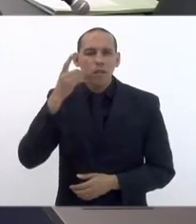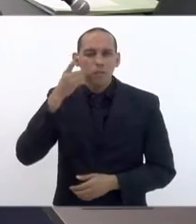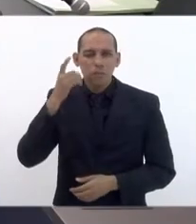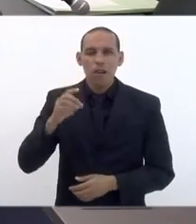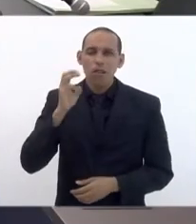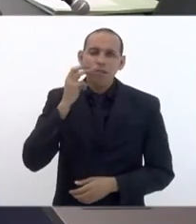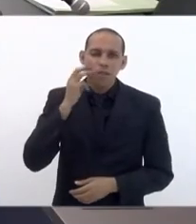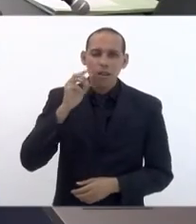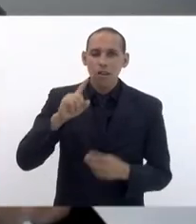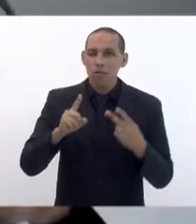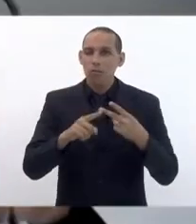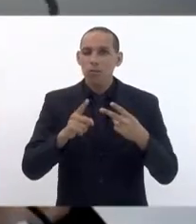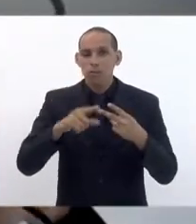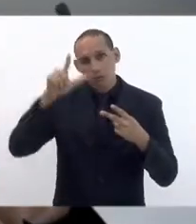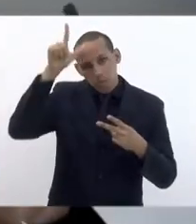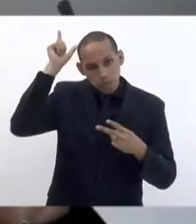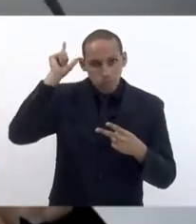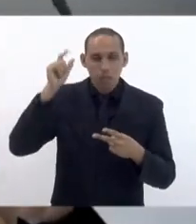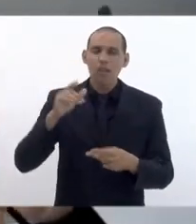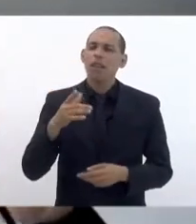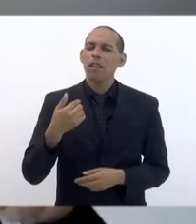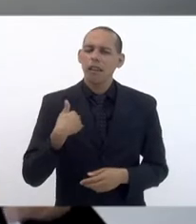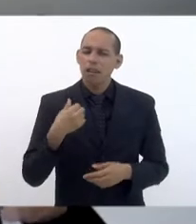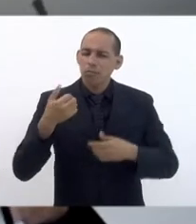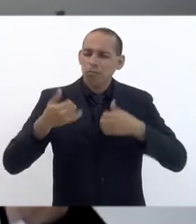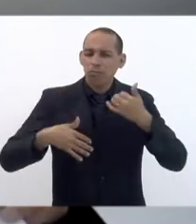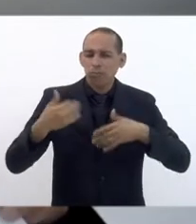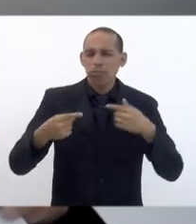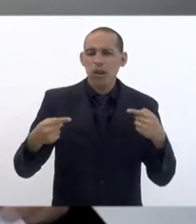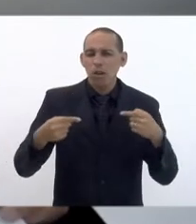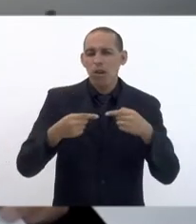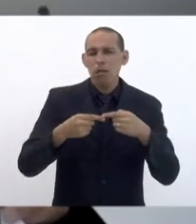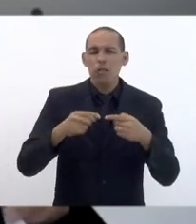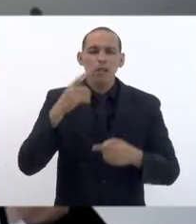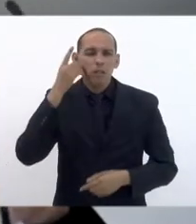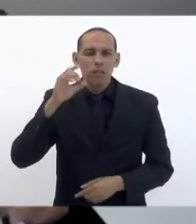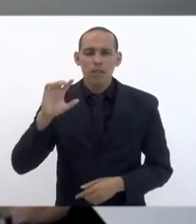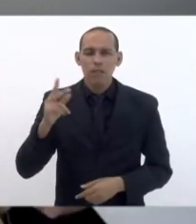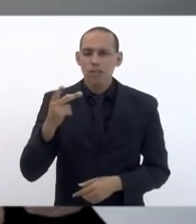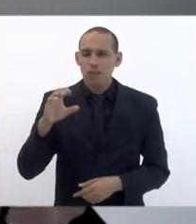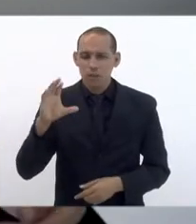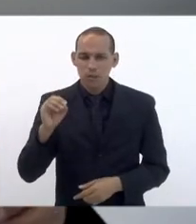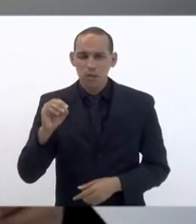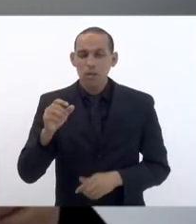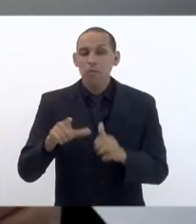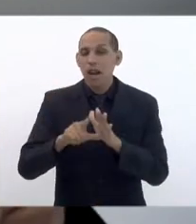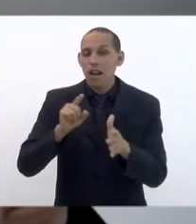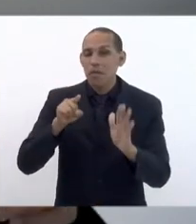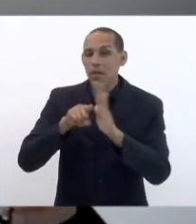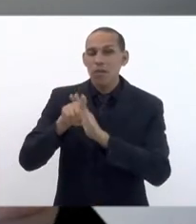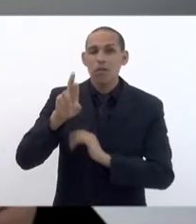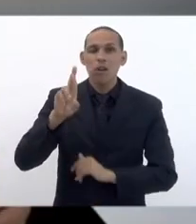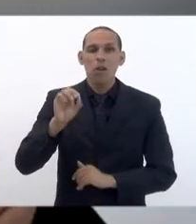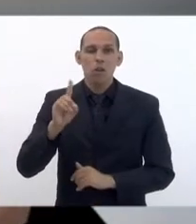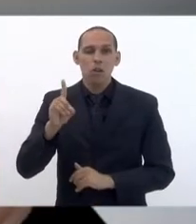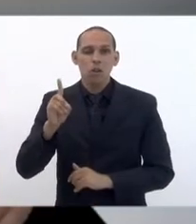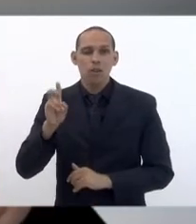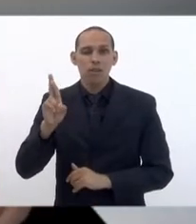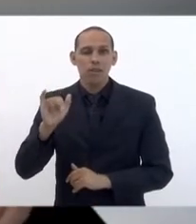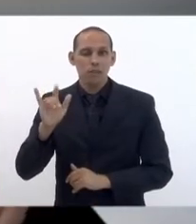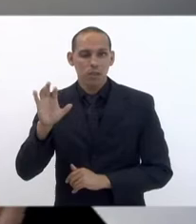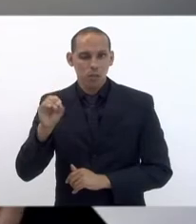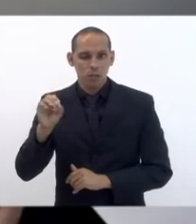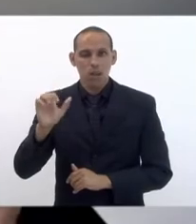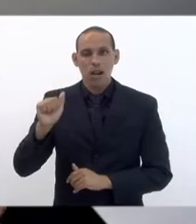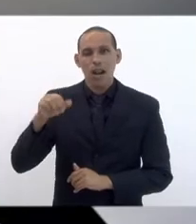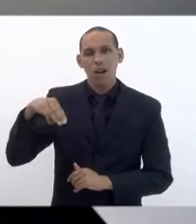Queria fazer uma ponderação com o nosso querido relator Chico Machado, antes perguntando ao deputado Rodrigo Amorim se tem dado a devida